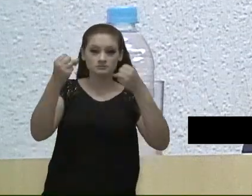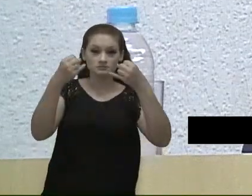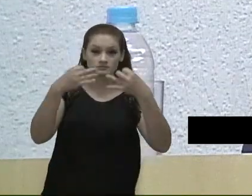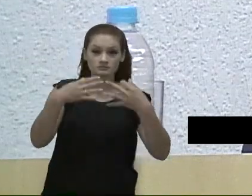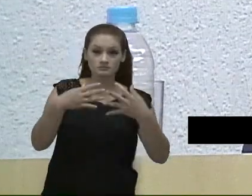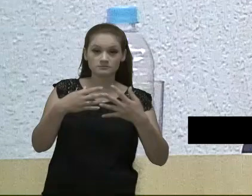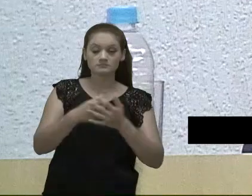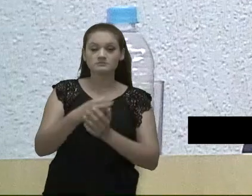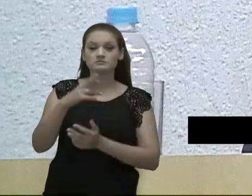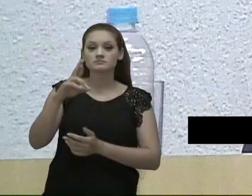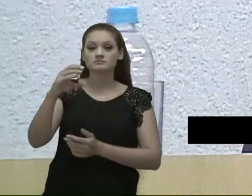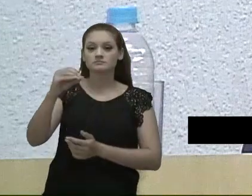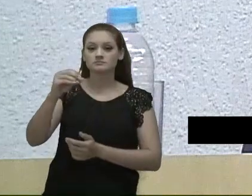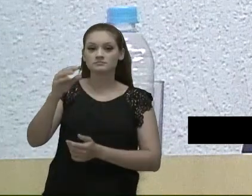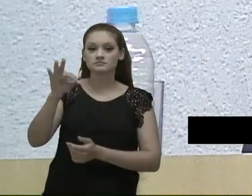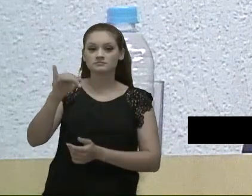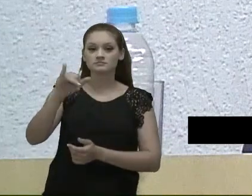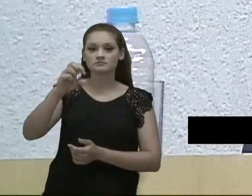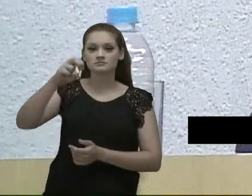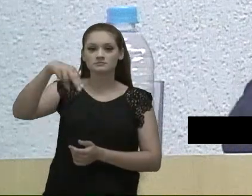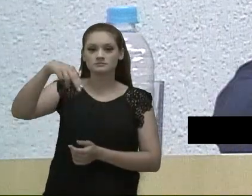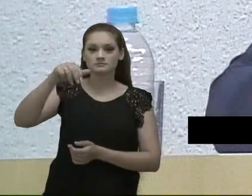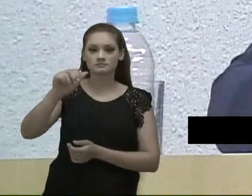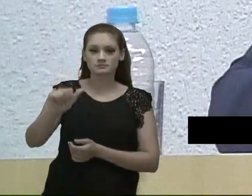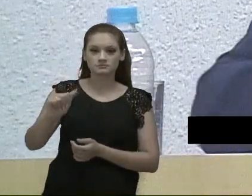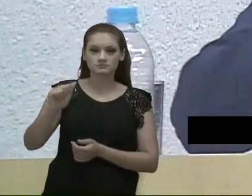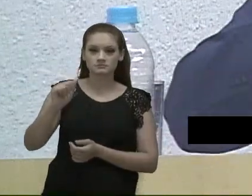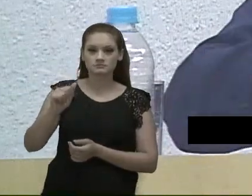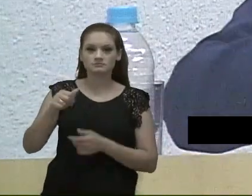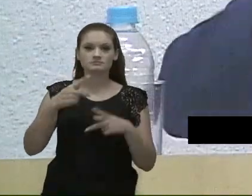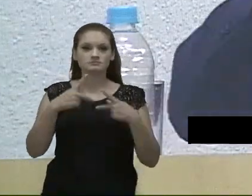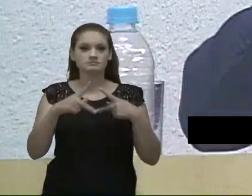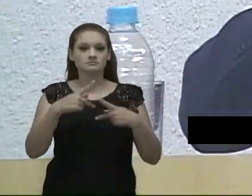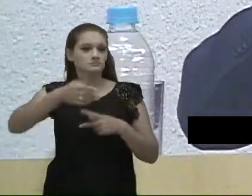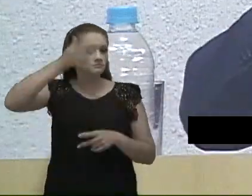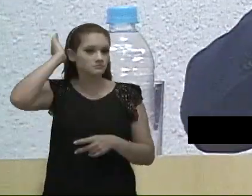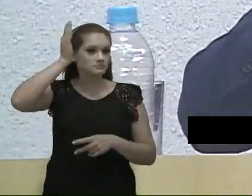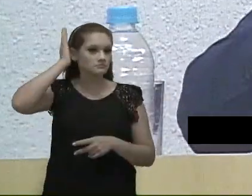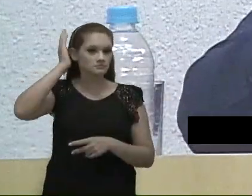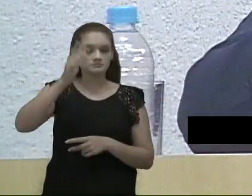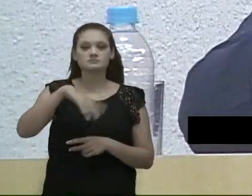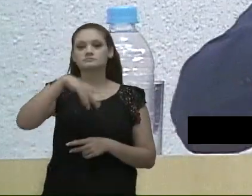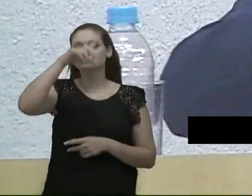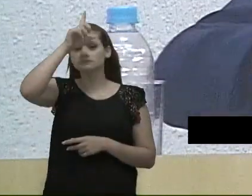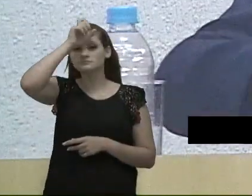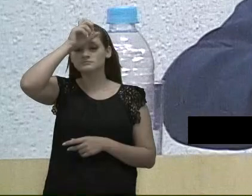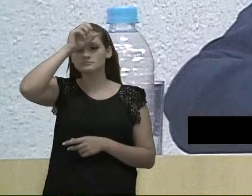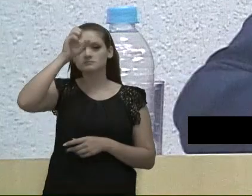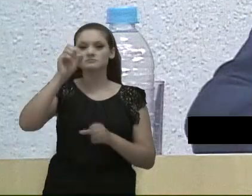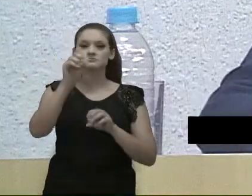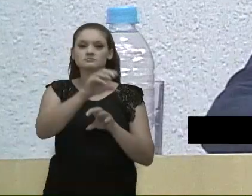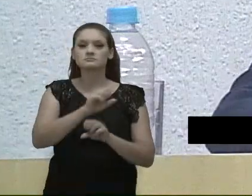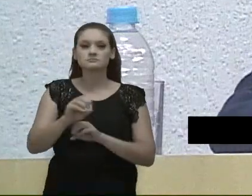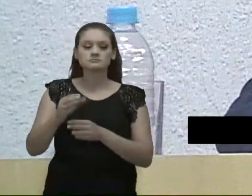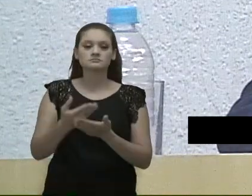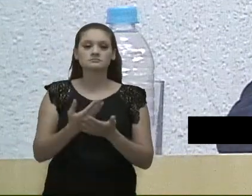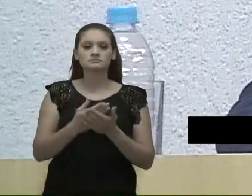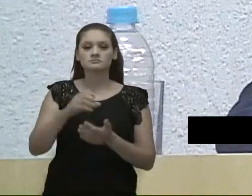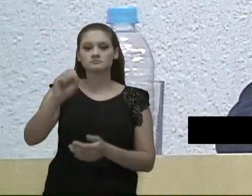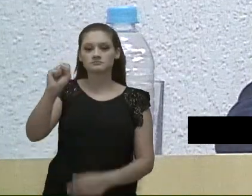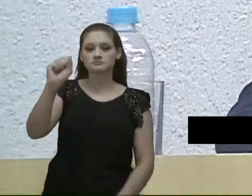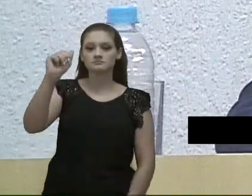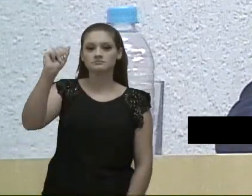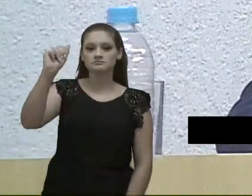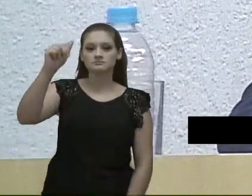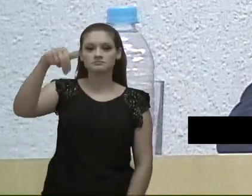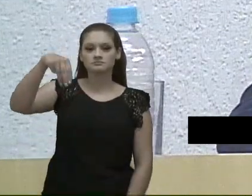essa rotina tão, assim... São José dos Campos, Taubaté, Hospital Escola, San Marino, Santa Helena. Como que o senhor faz para lidar com